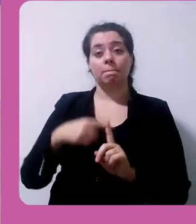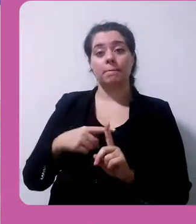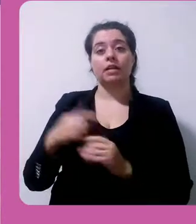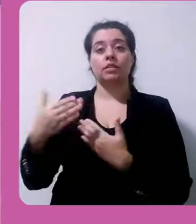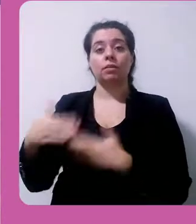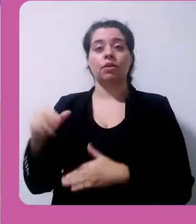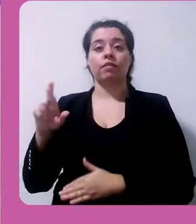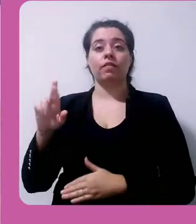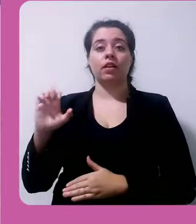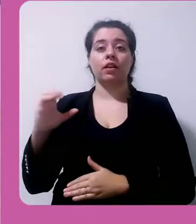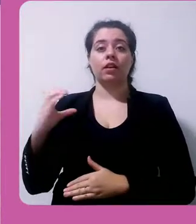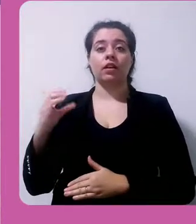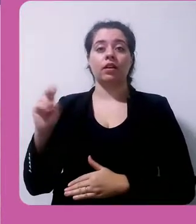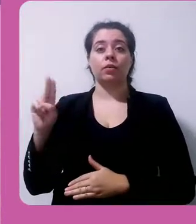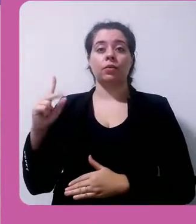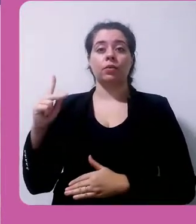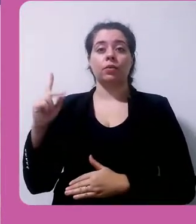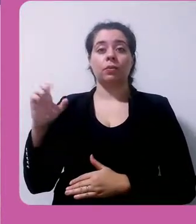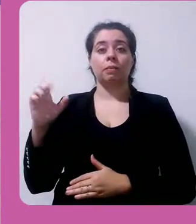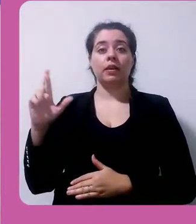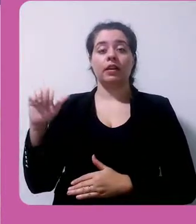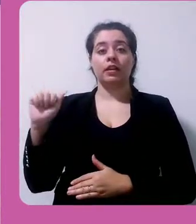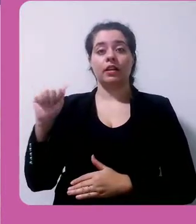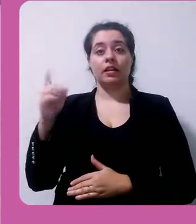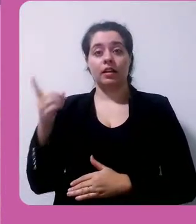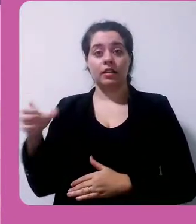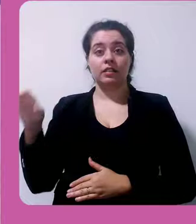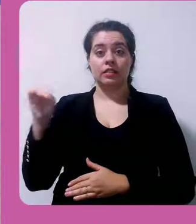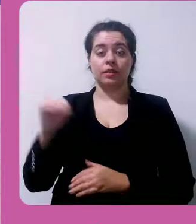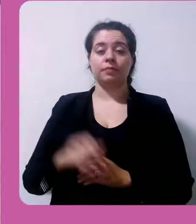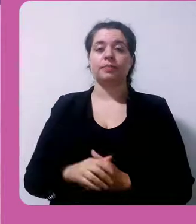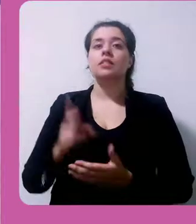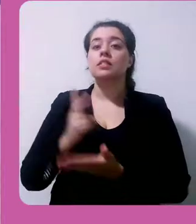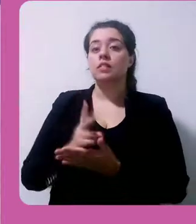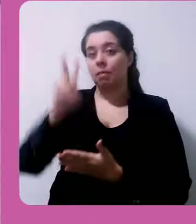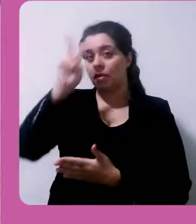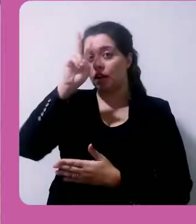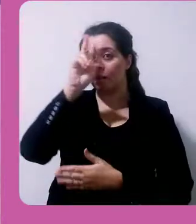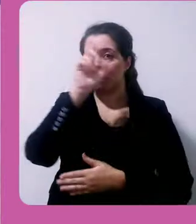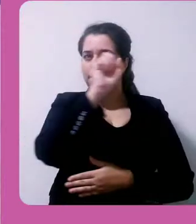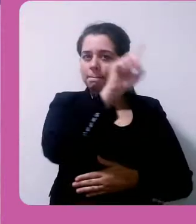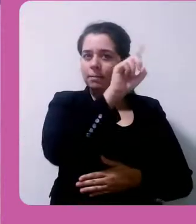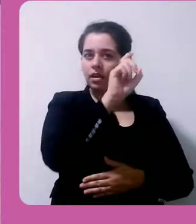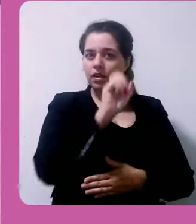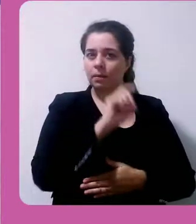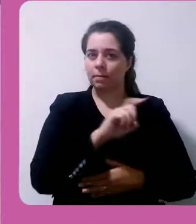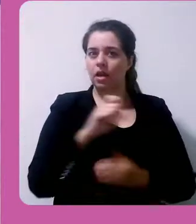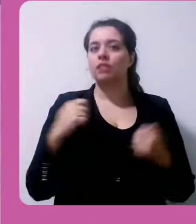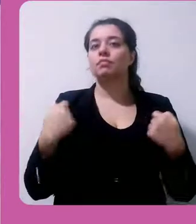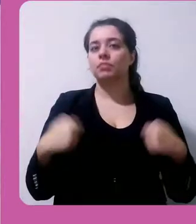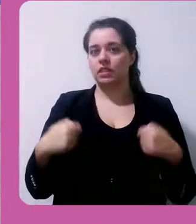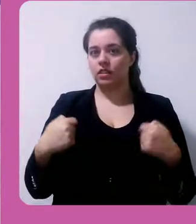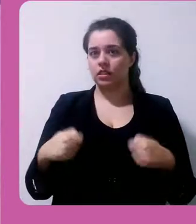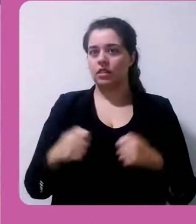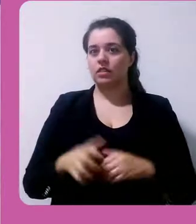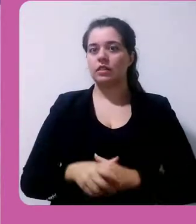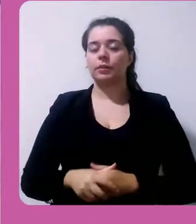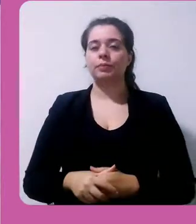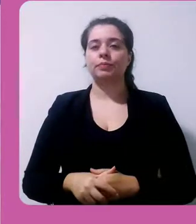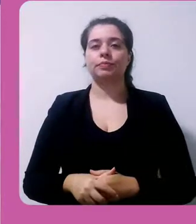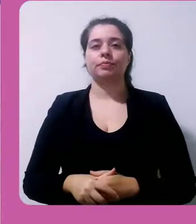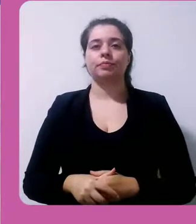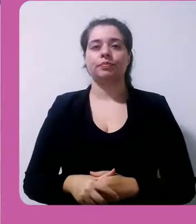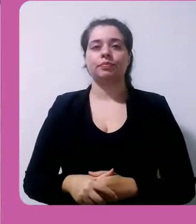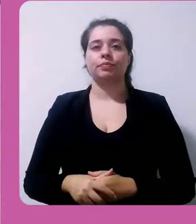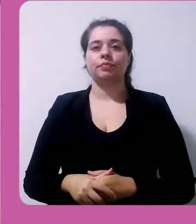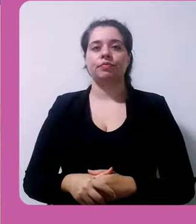de recuperação. Lembrando que eu tenho que marcar tanto a opção da minha disciplina quanto a recuperação.